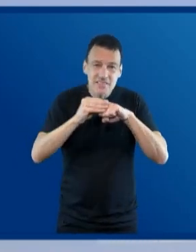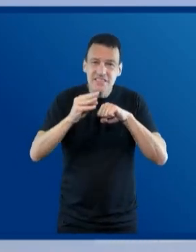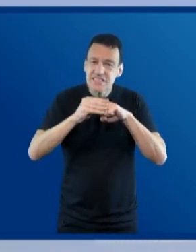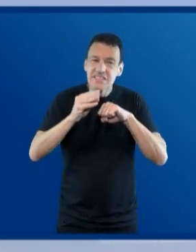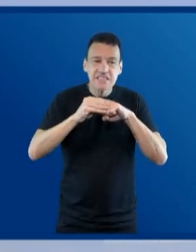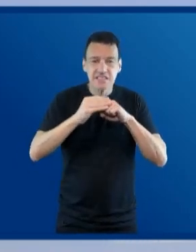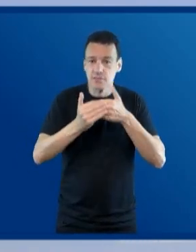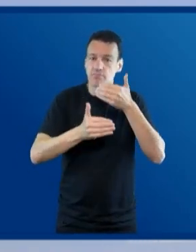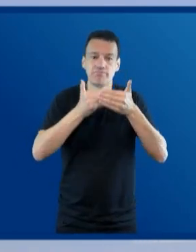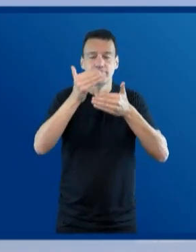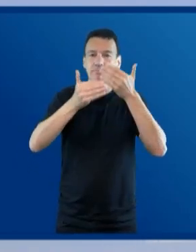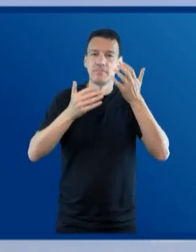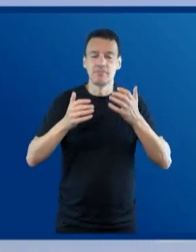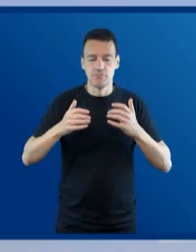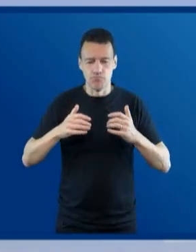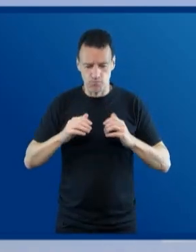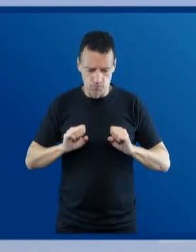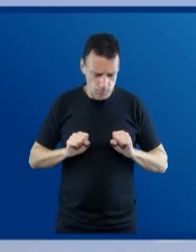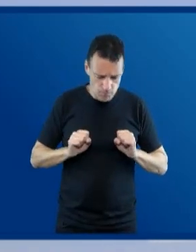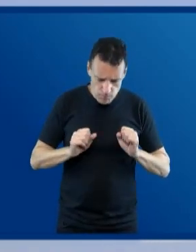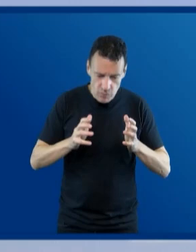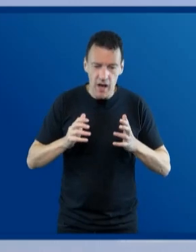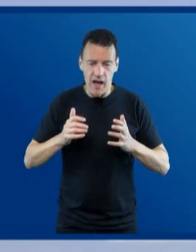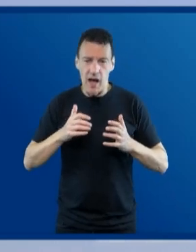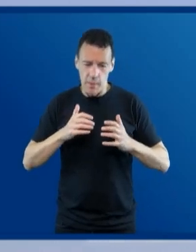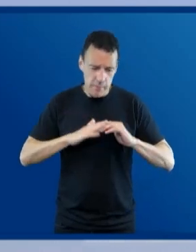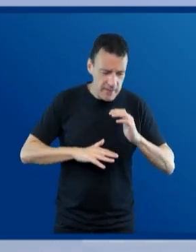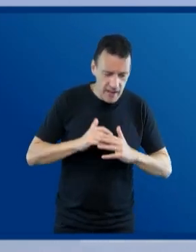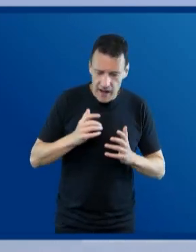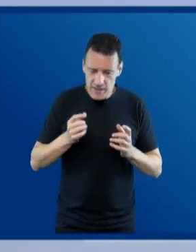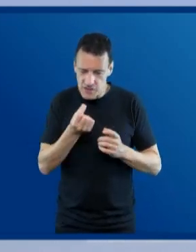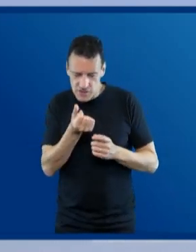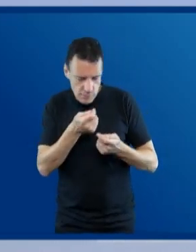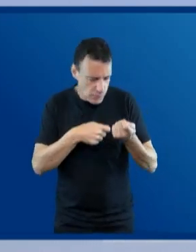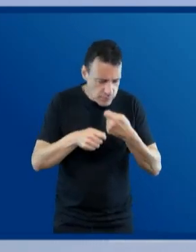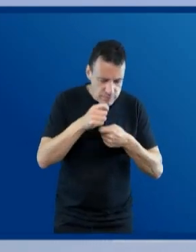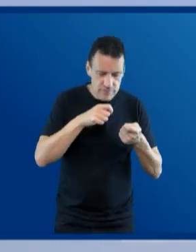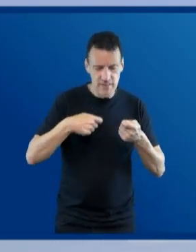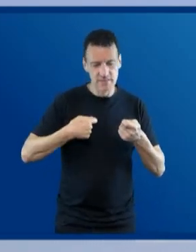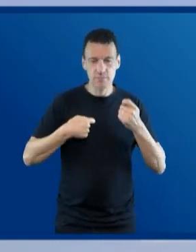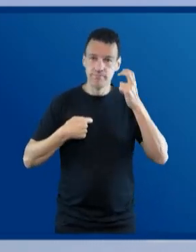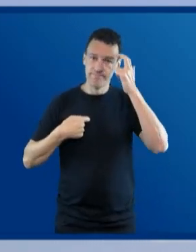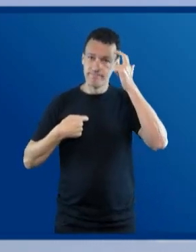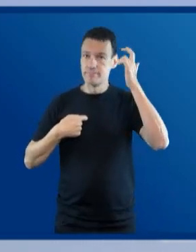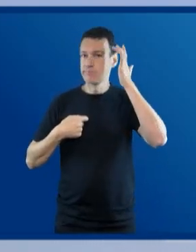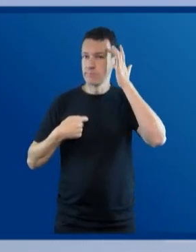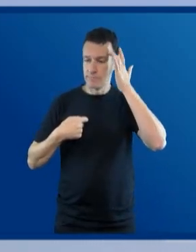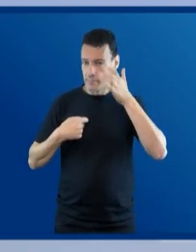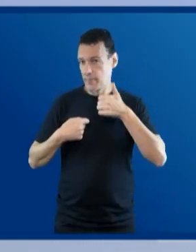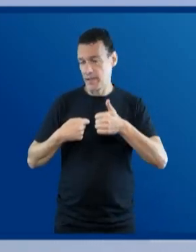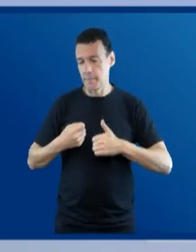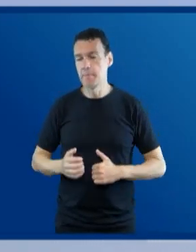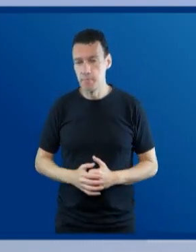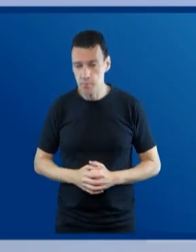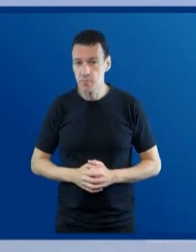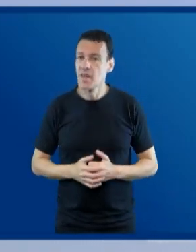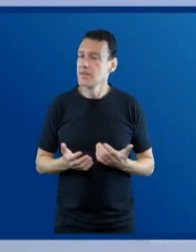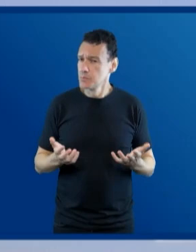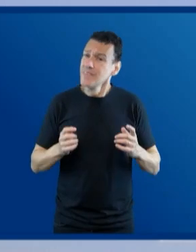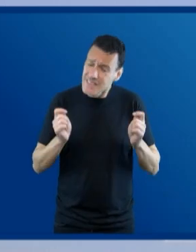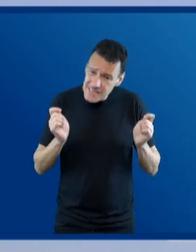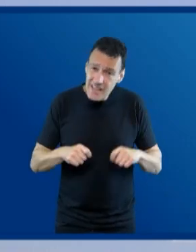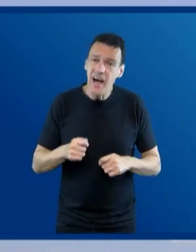habilidades voltadas para tomar decisões financeiras de forma inteligente. É possível se capacitar,